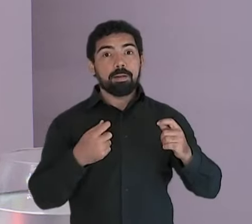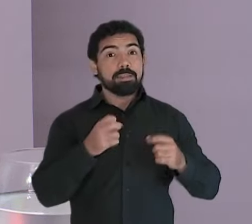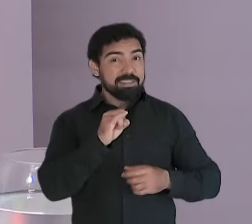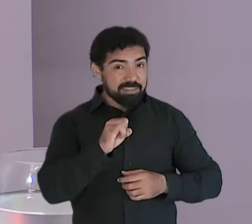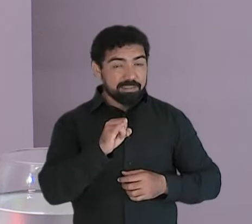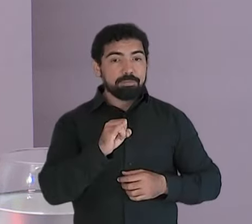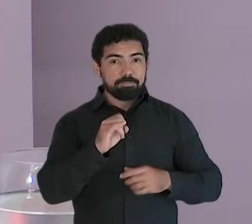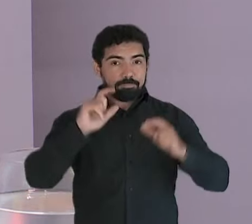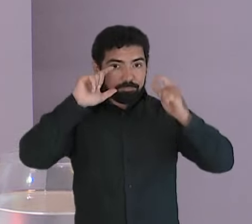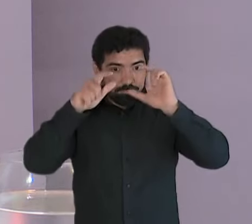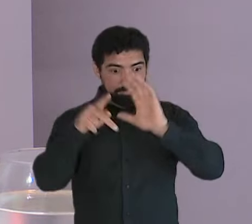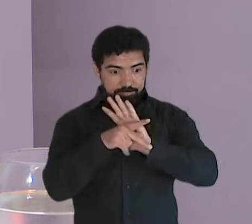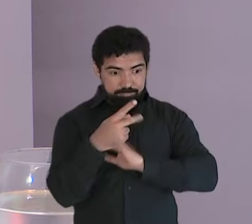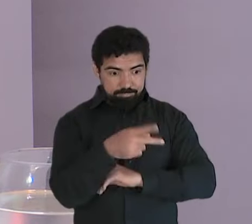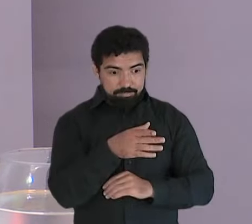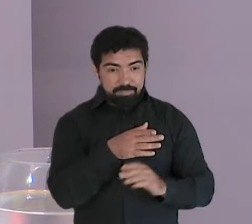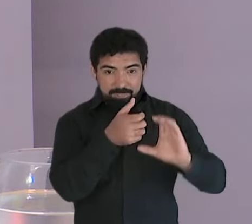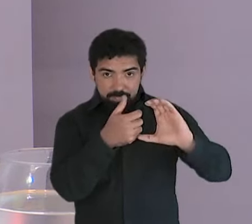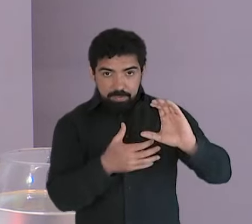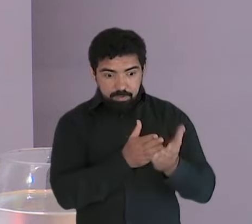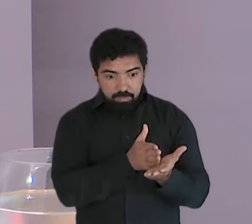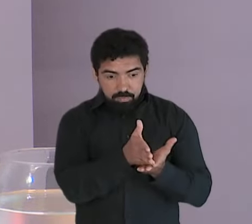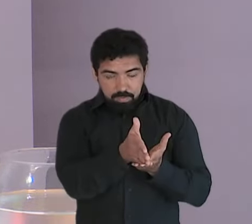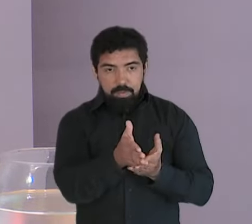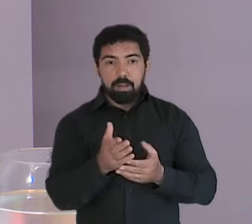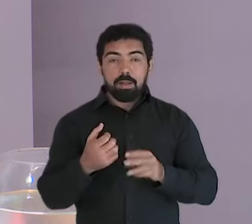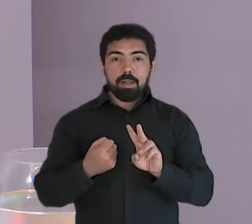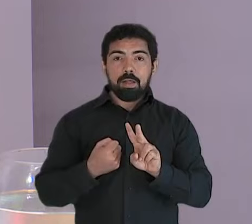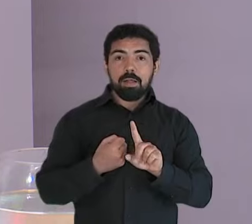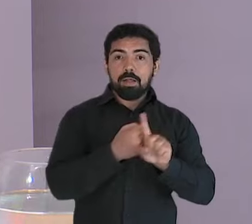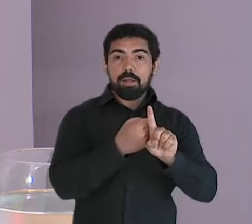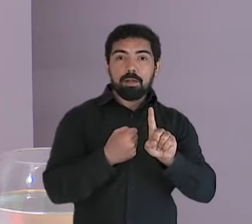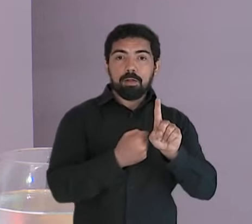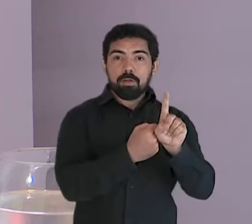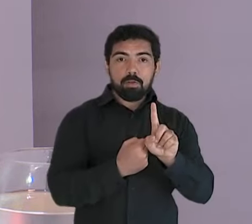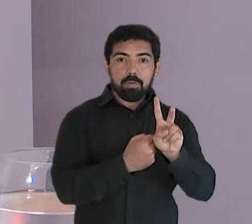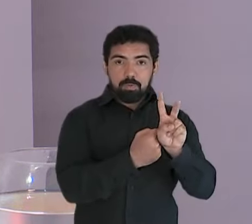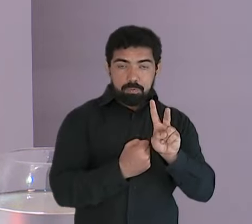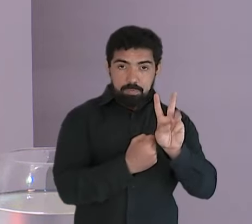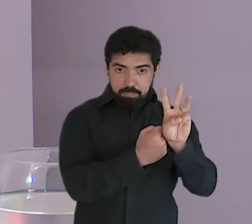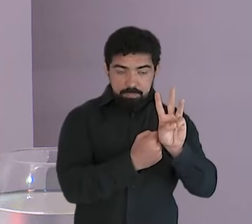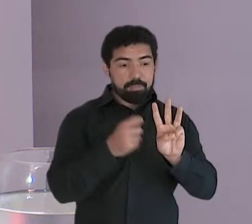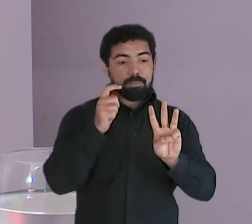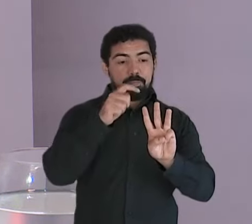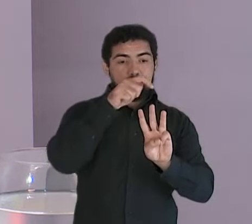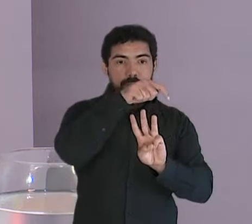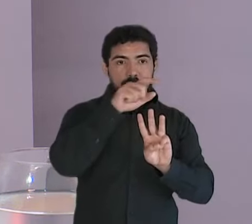persistentes. E aí, os níveis de suporte, eles são nível 1, nível 2, nível